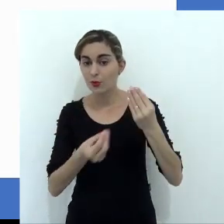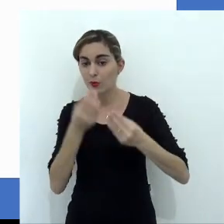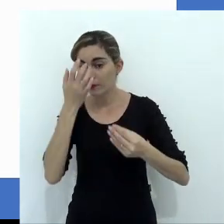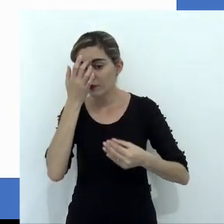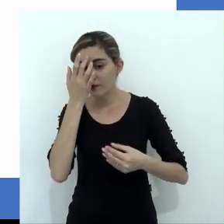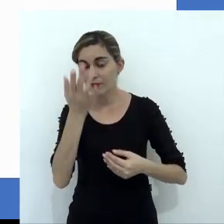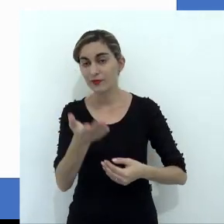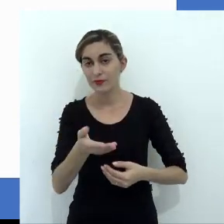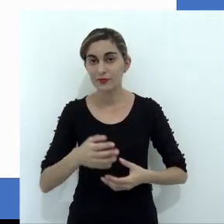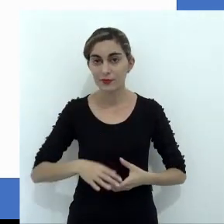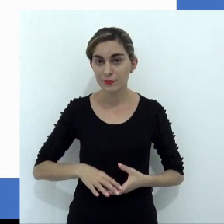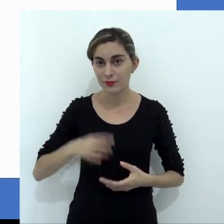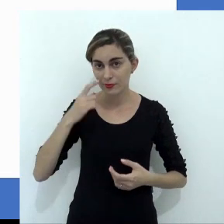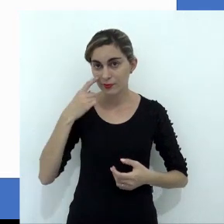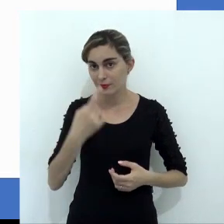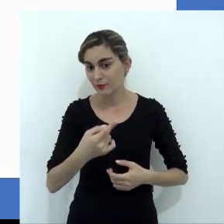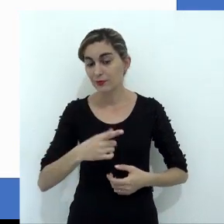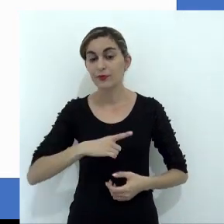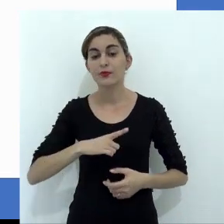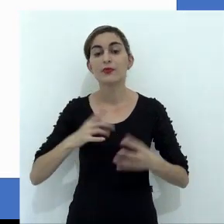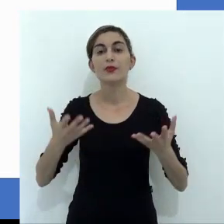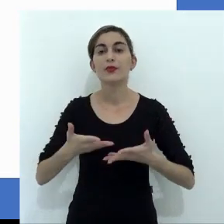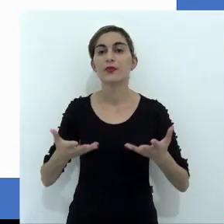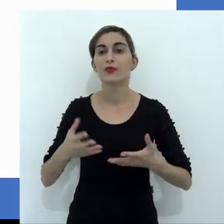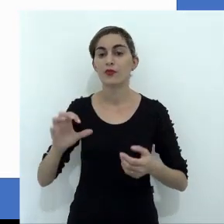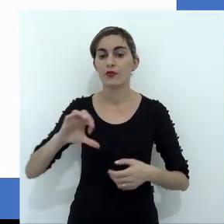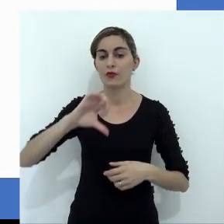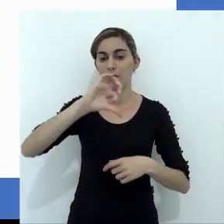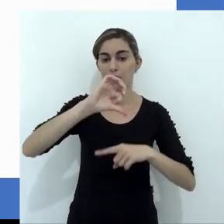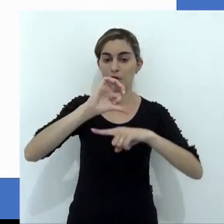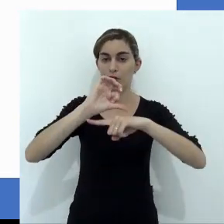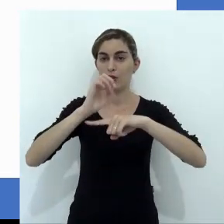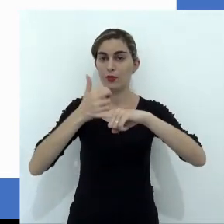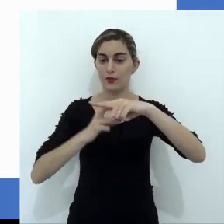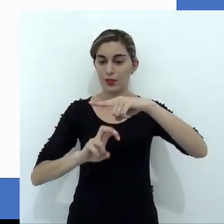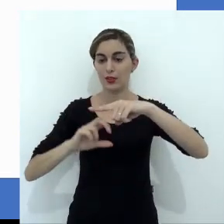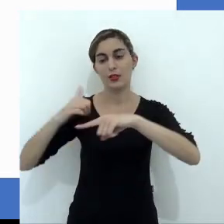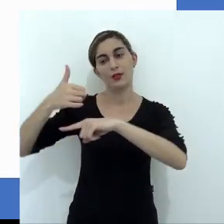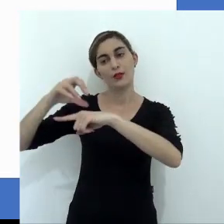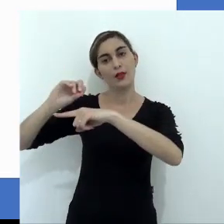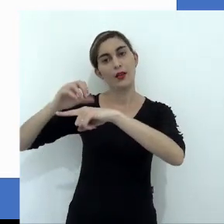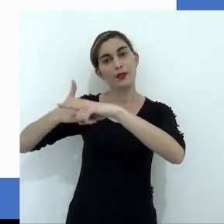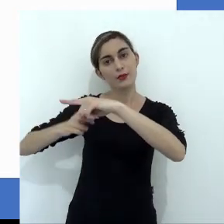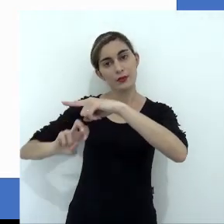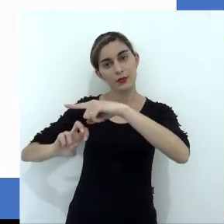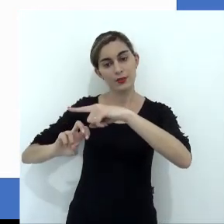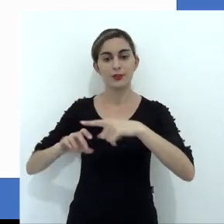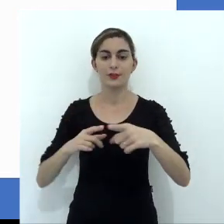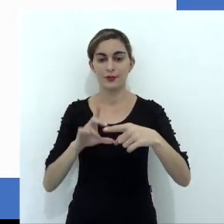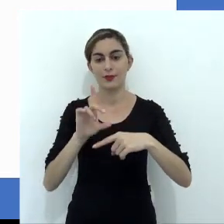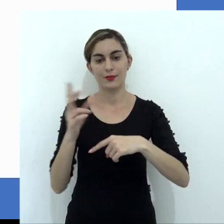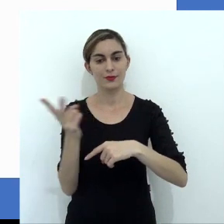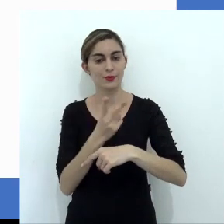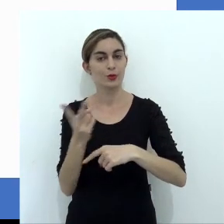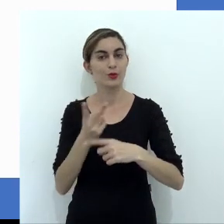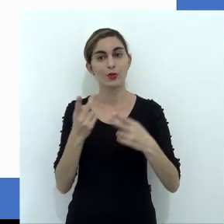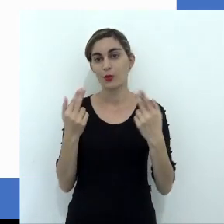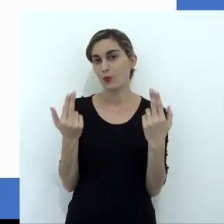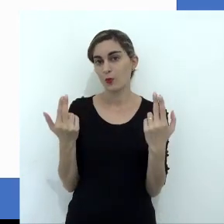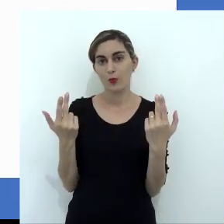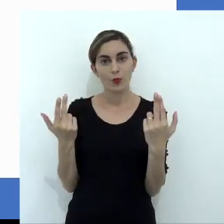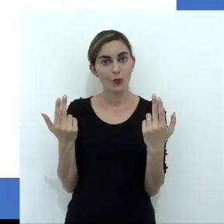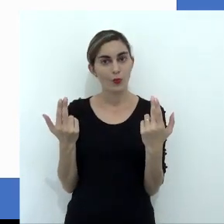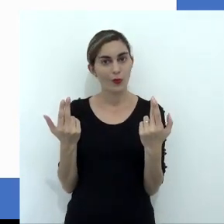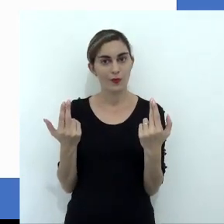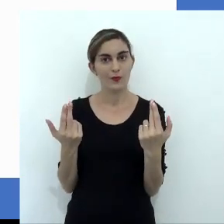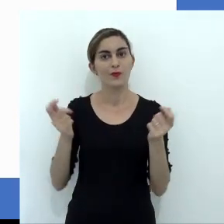fácil, galera. Vê aí, ó. Quem é que a gente tem agora? 9/15 e 10/15. Os denominadores agora são